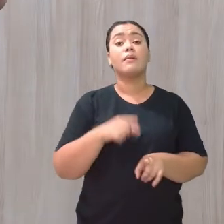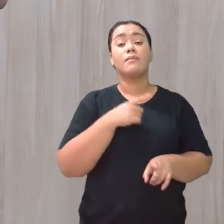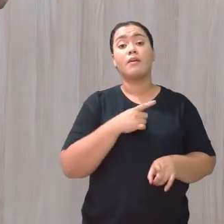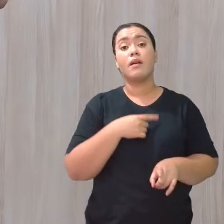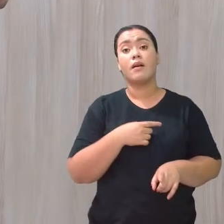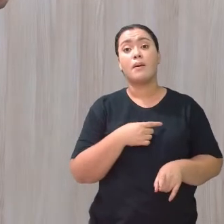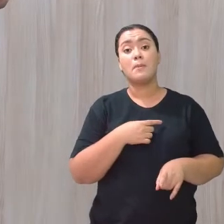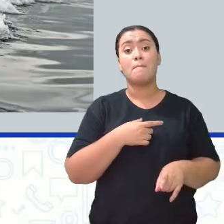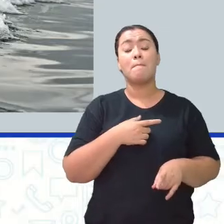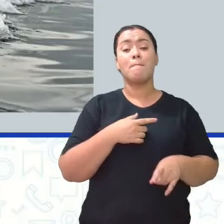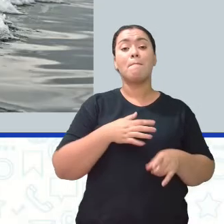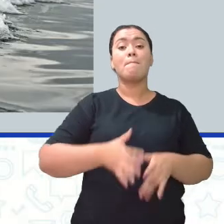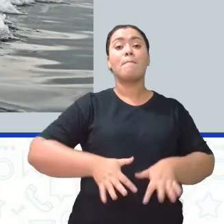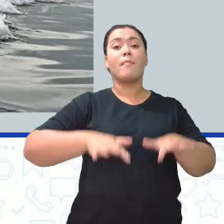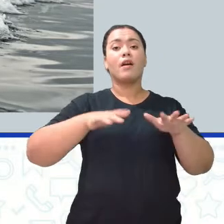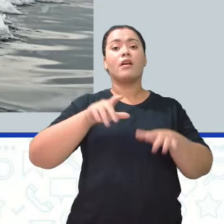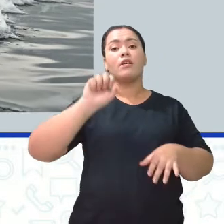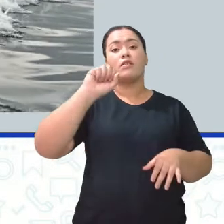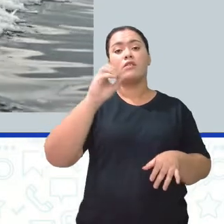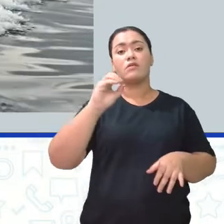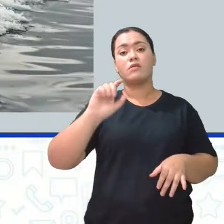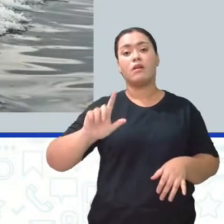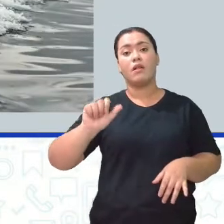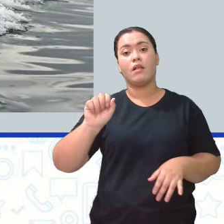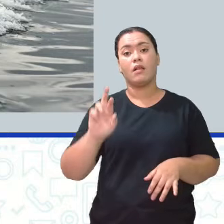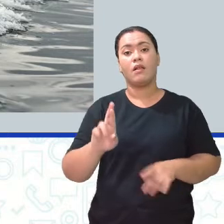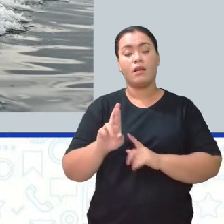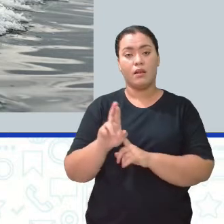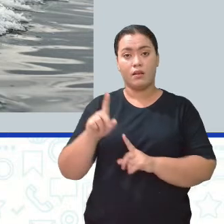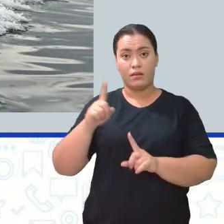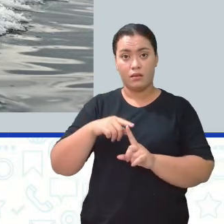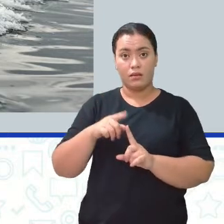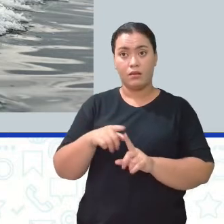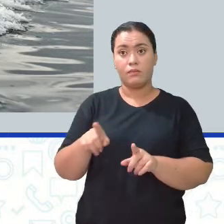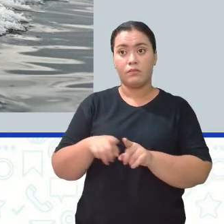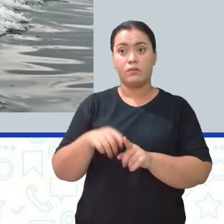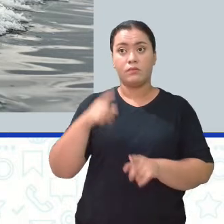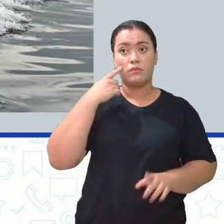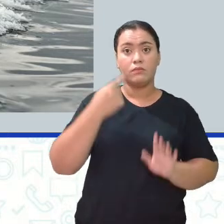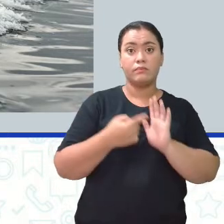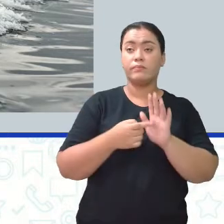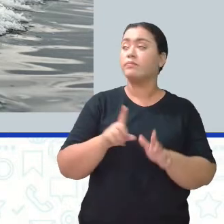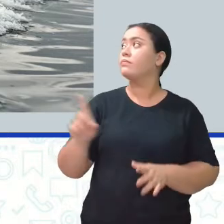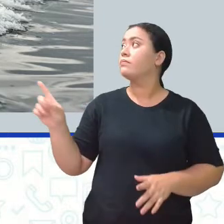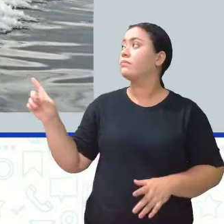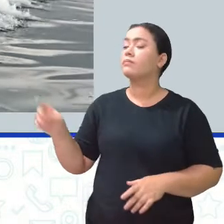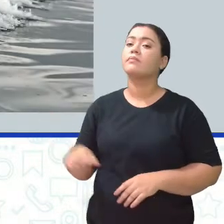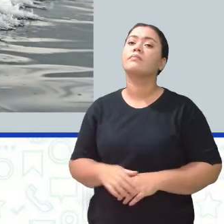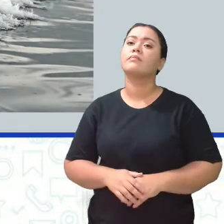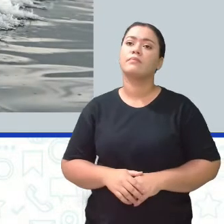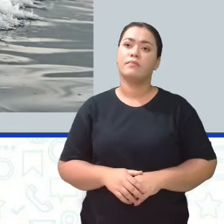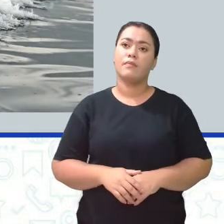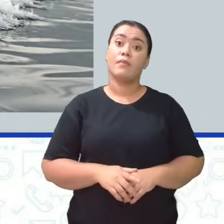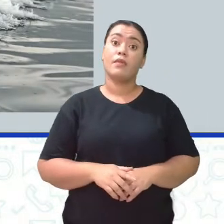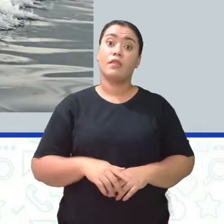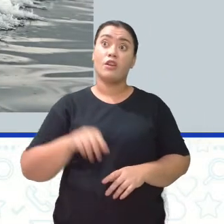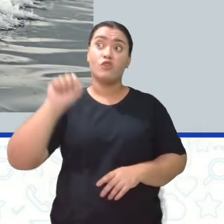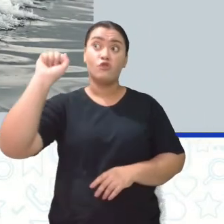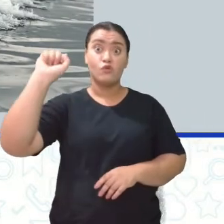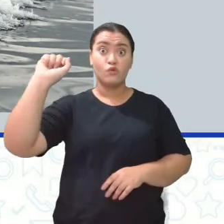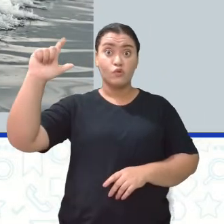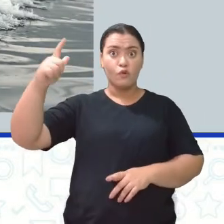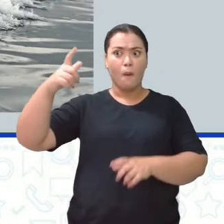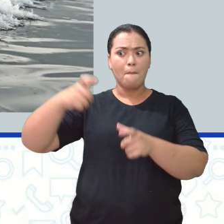maré solar, não é? Essa maré solar, aqui eu mostro a vocês que apesar de ter uma massa muito maior que a da